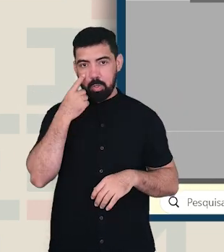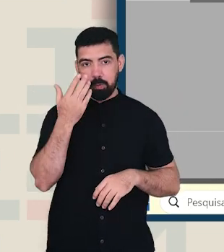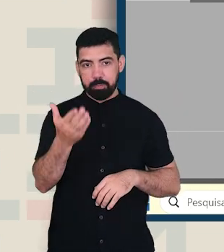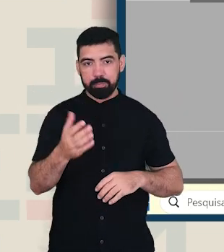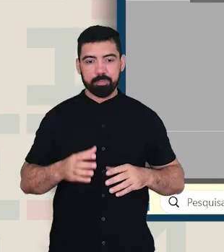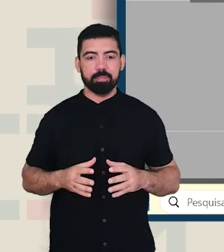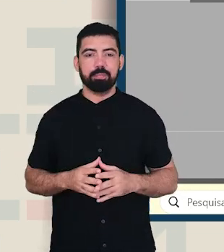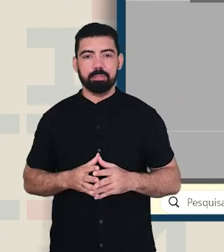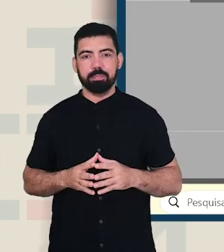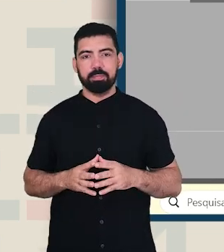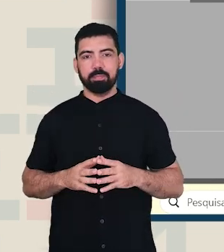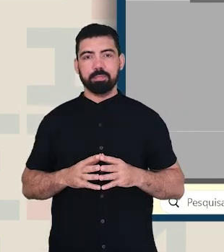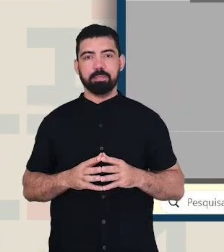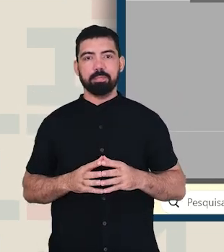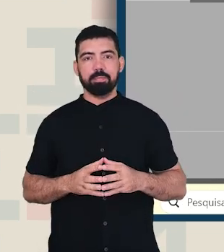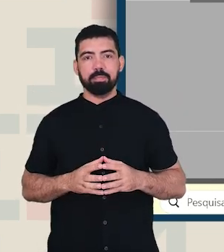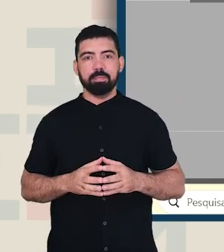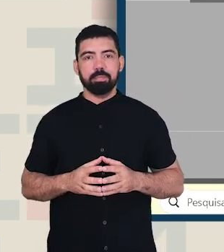10p.